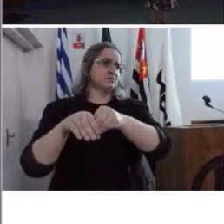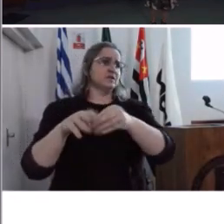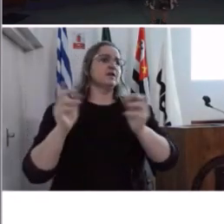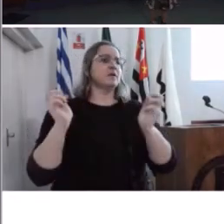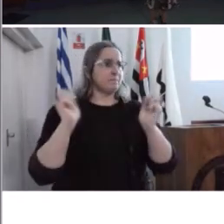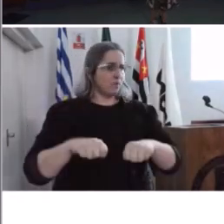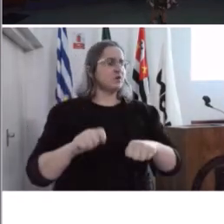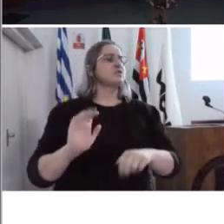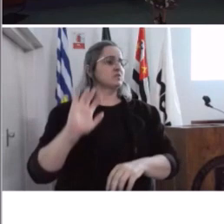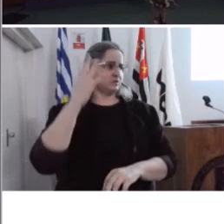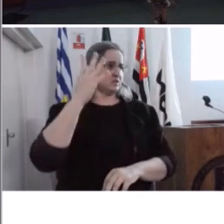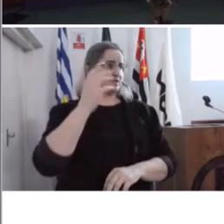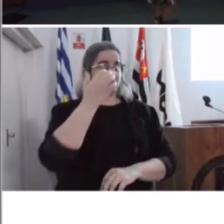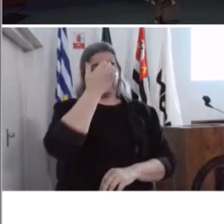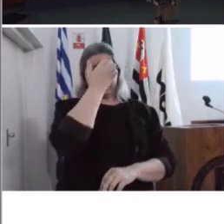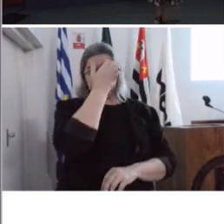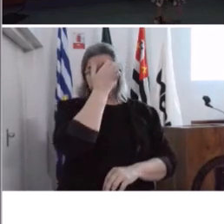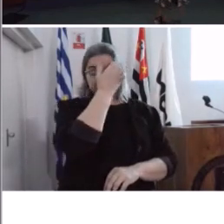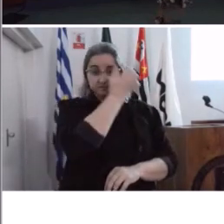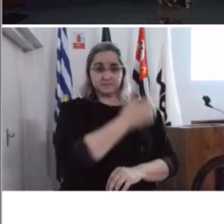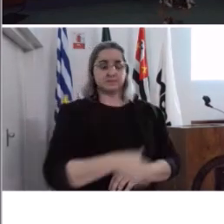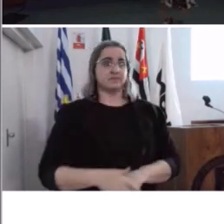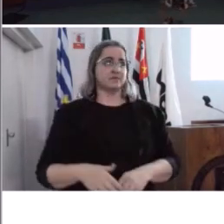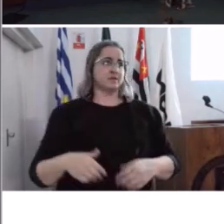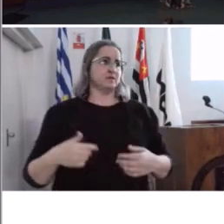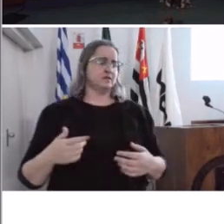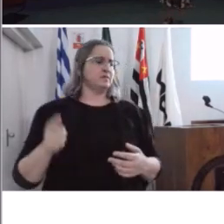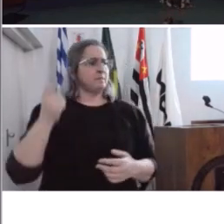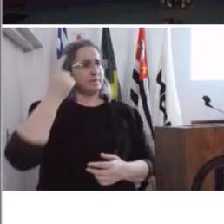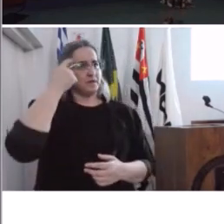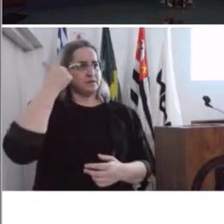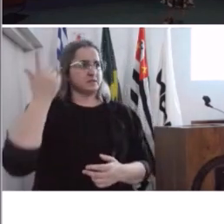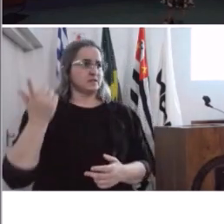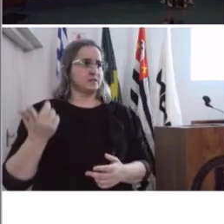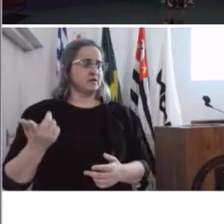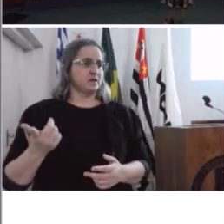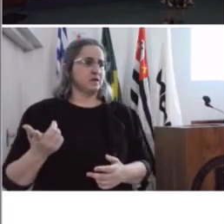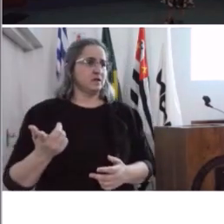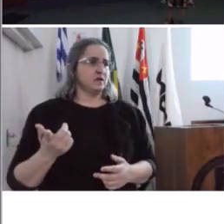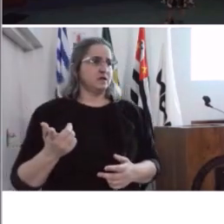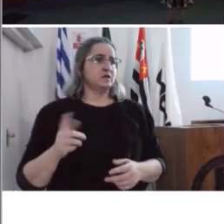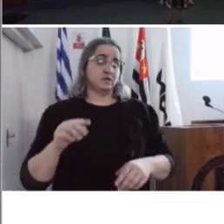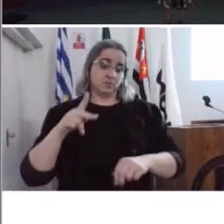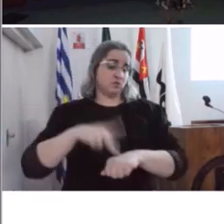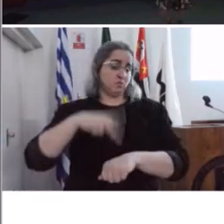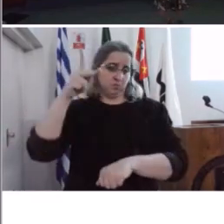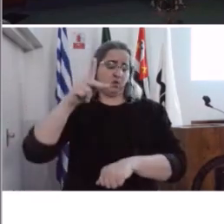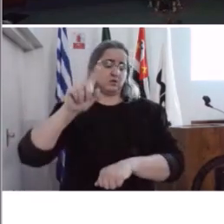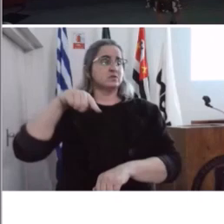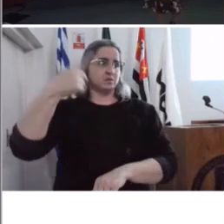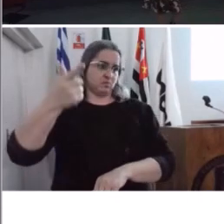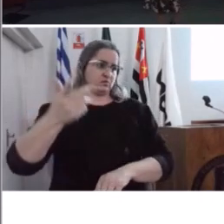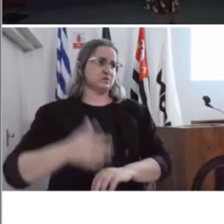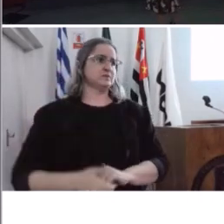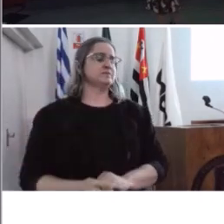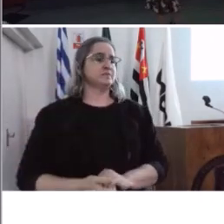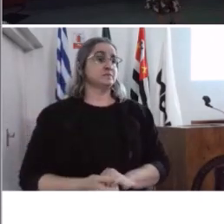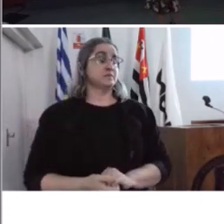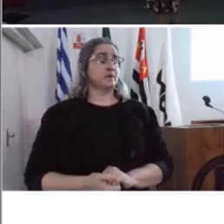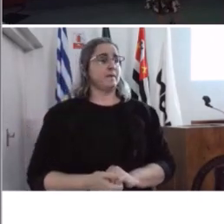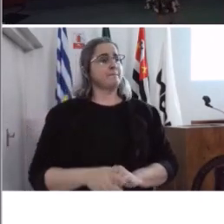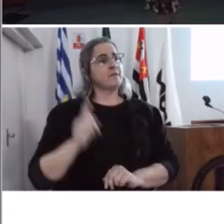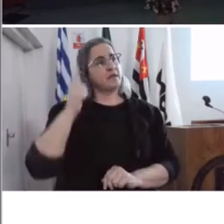à parte da graduação e certamente na pós-graduação. Detalhe, a